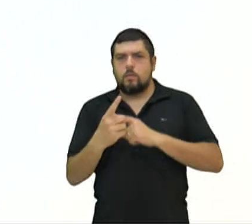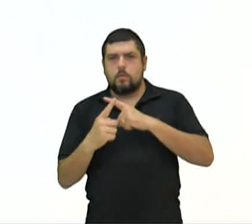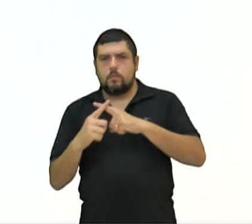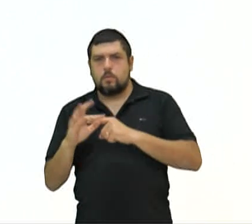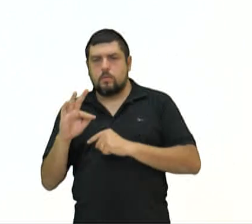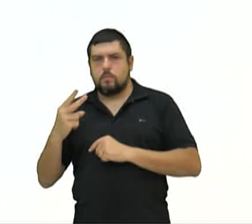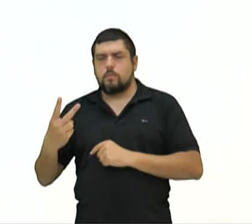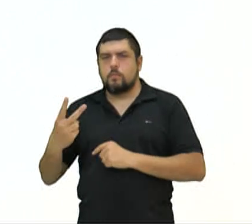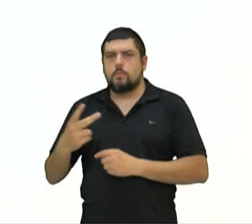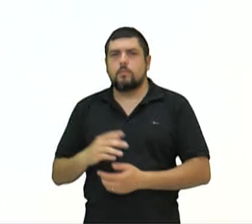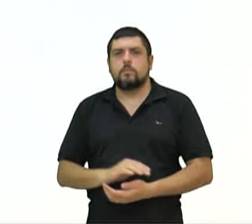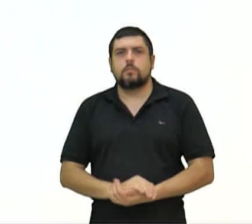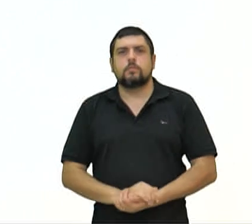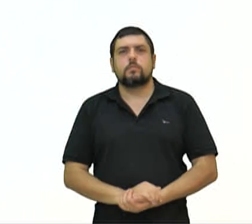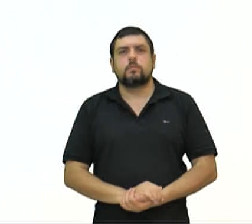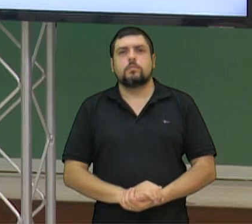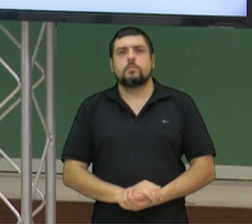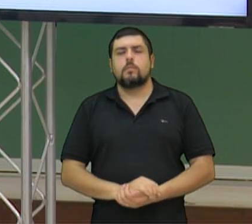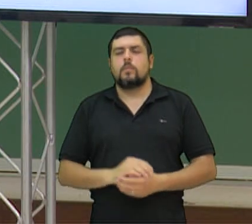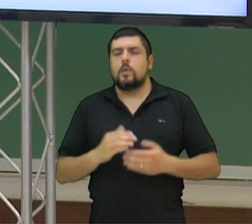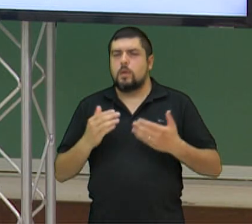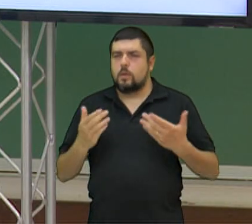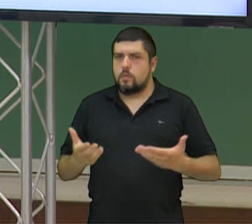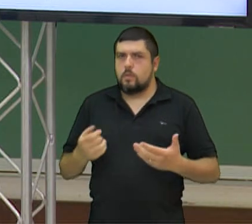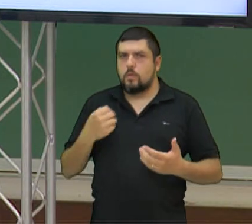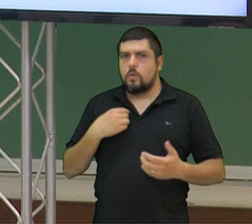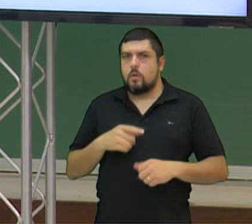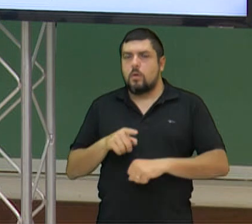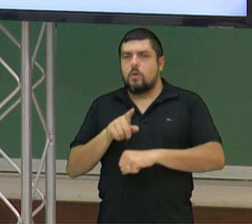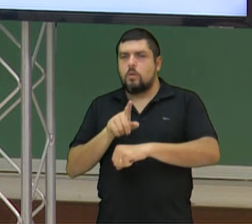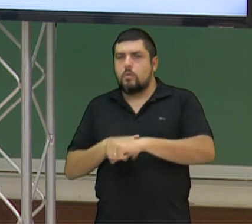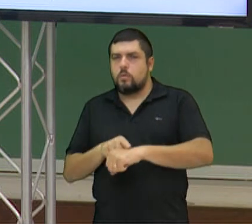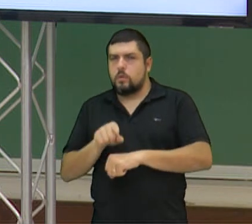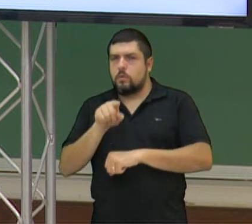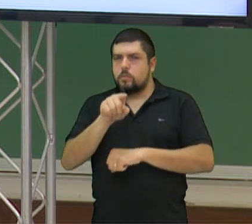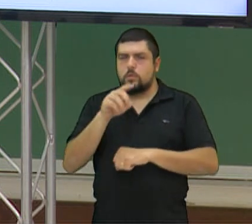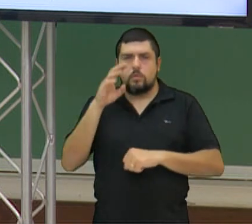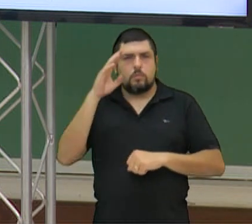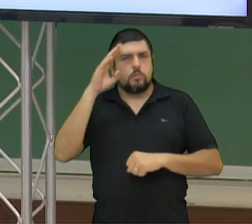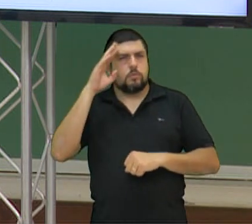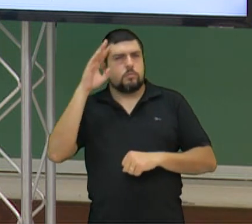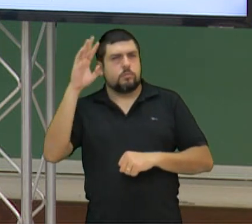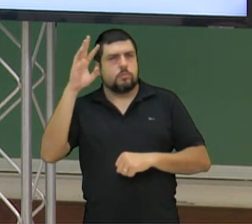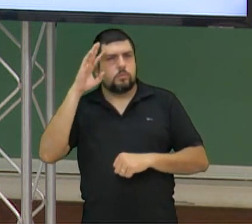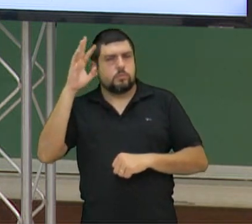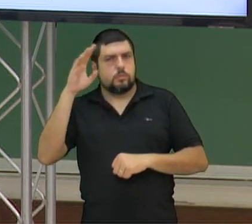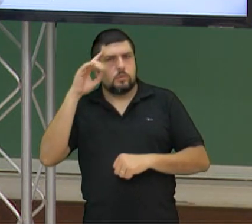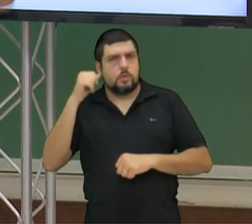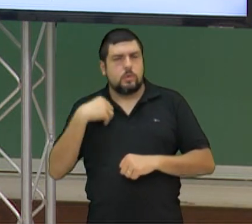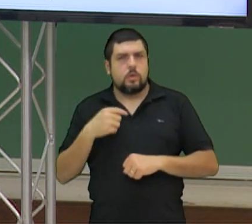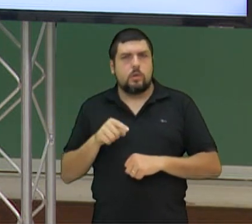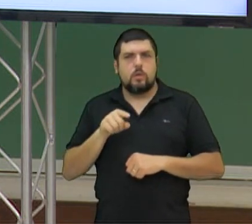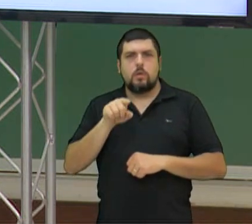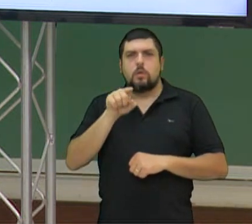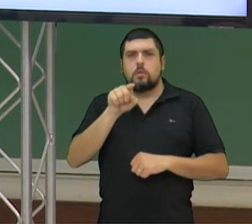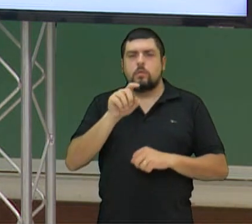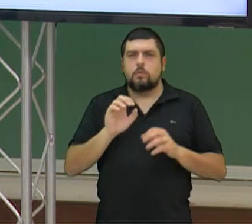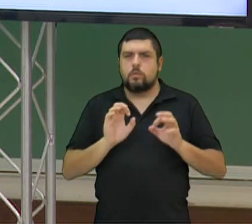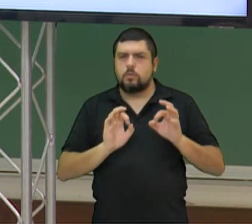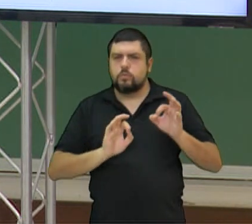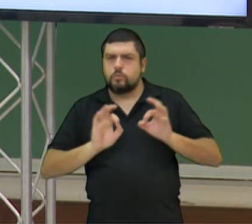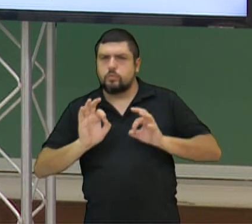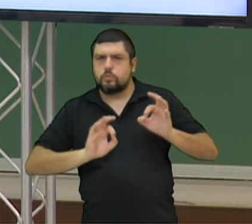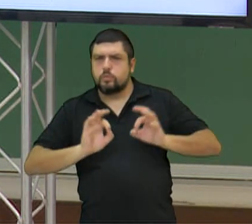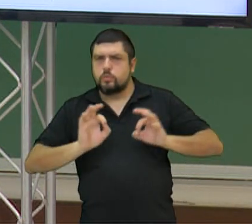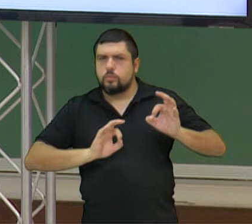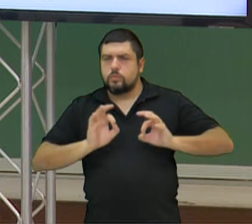F2. Gente, vou dar um tempinho para vocês poderem pensar, questão teórica aí para vocês poderem imaginar, analisa essa situação e daqui a